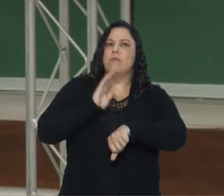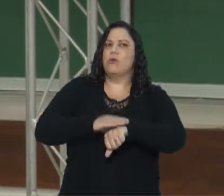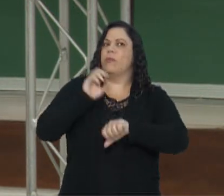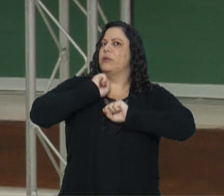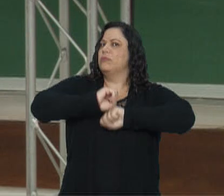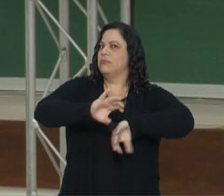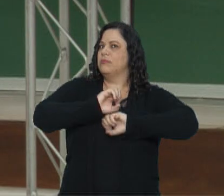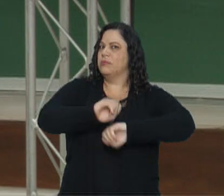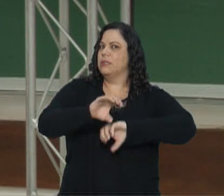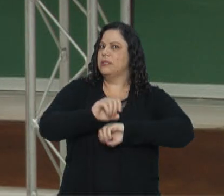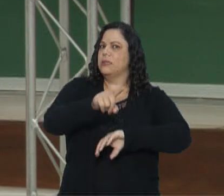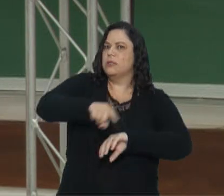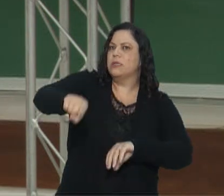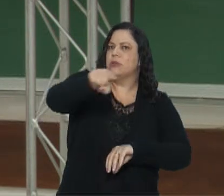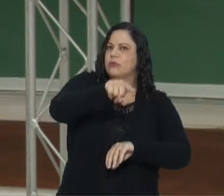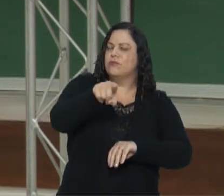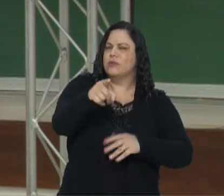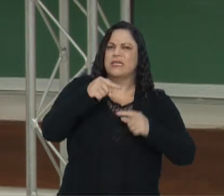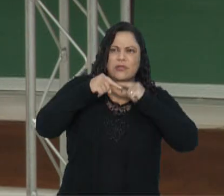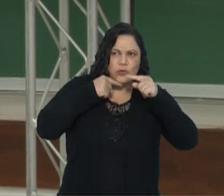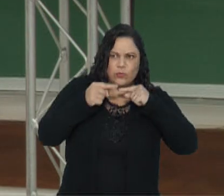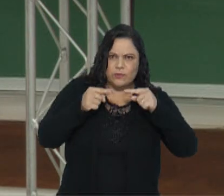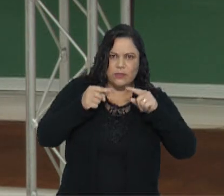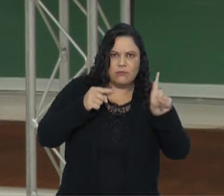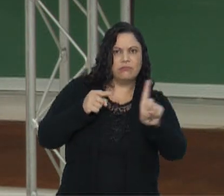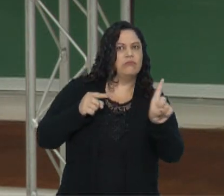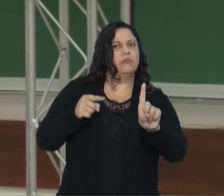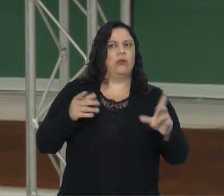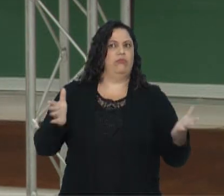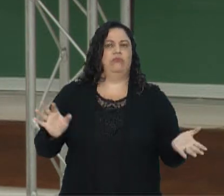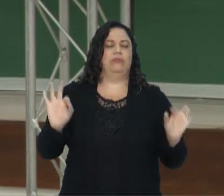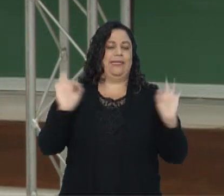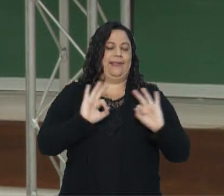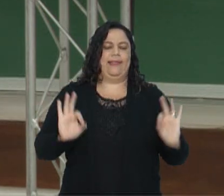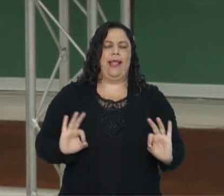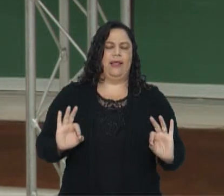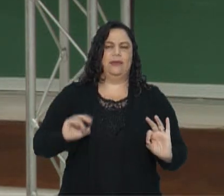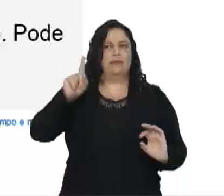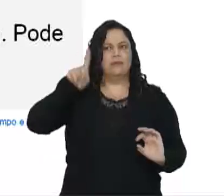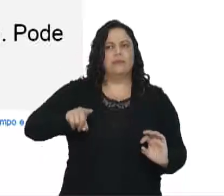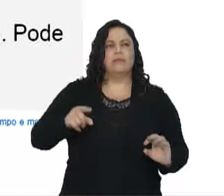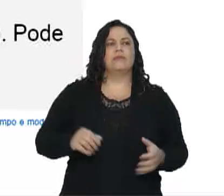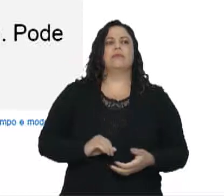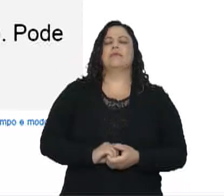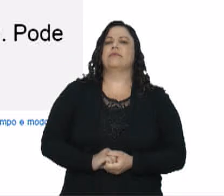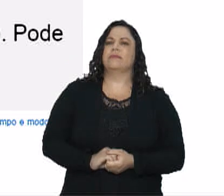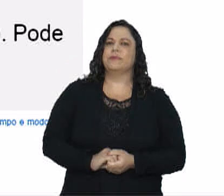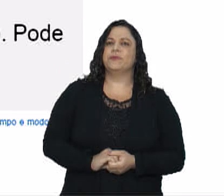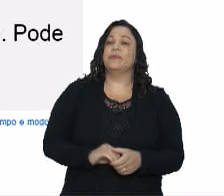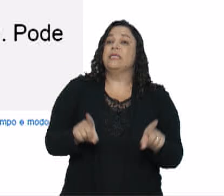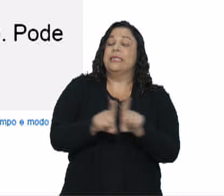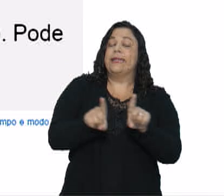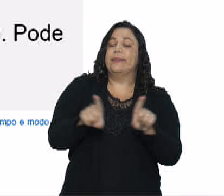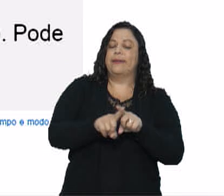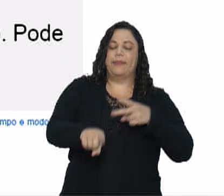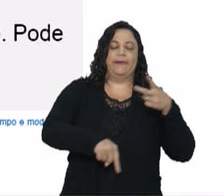Alguma dúvida? Não, não tem. Então, certinho lá, indicativo. Temos também